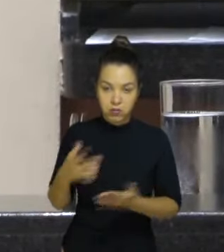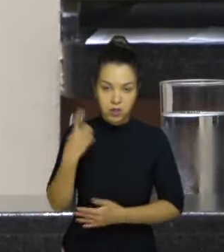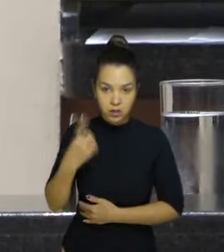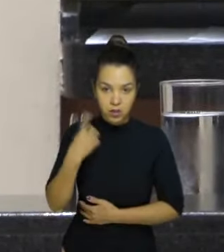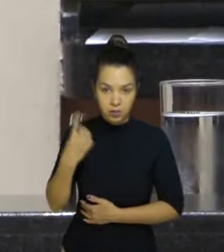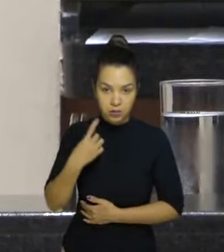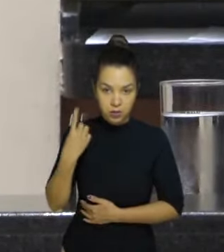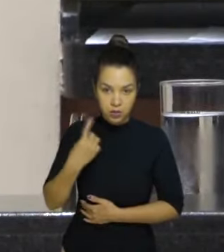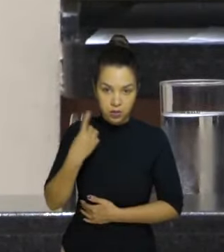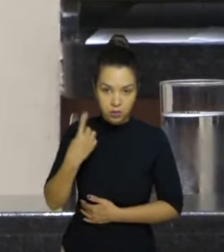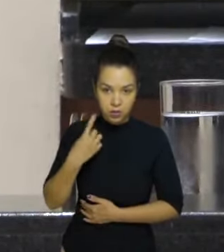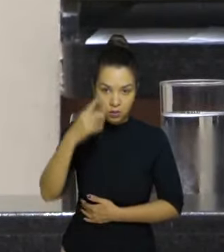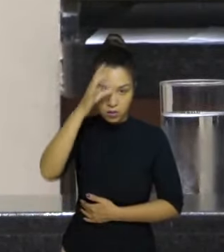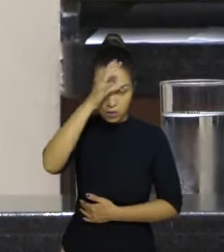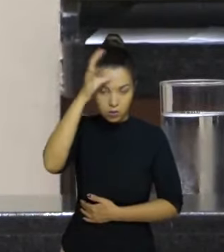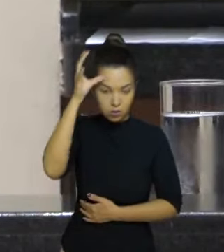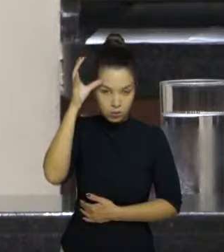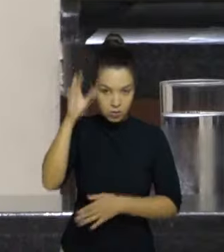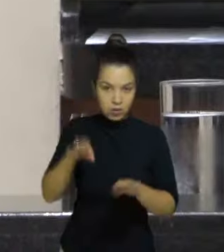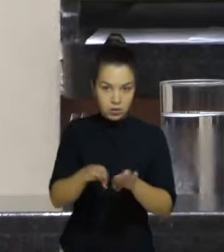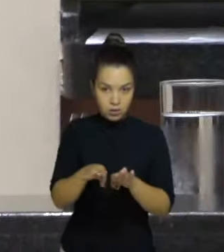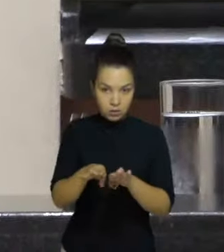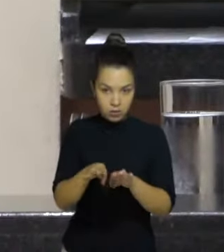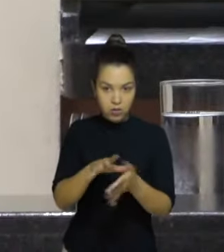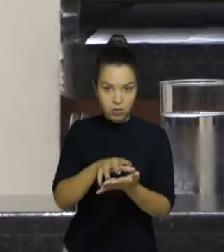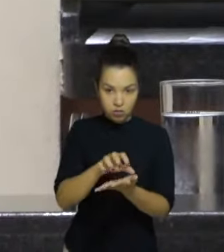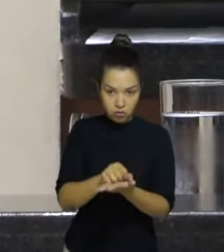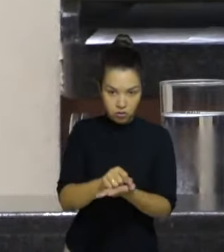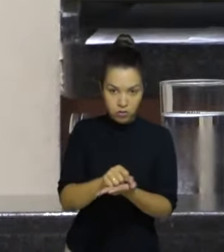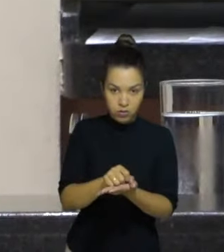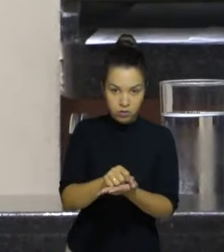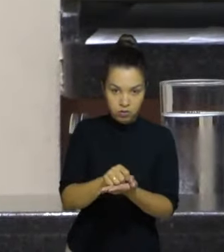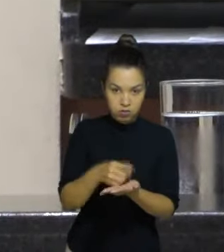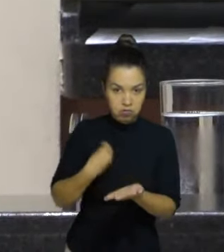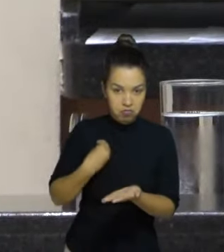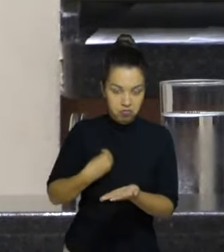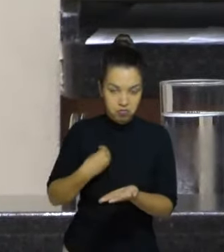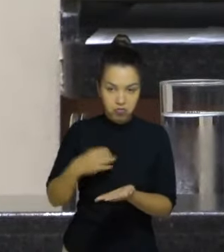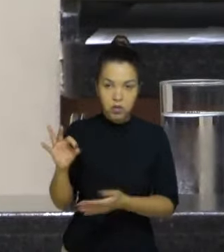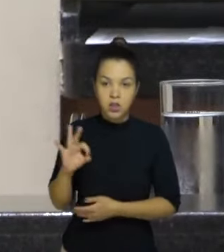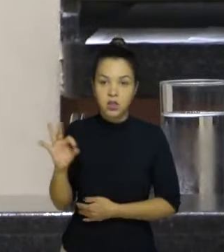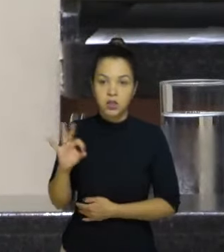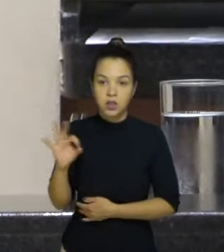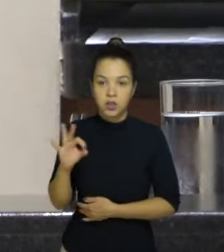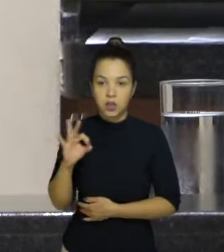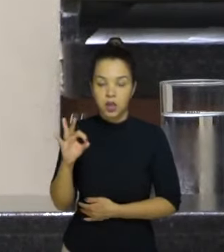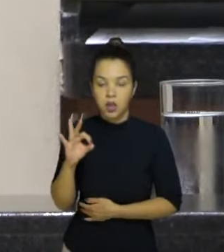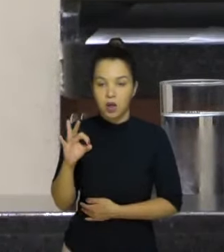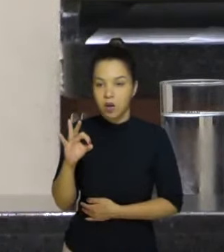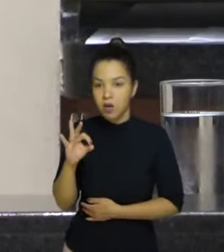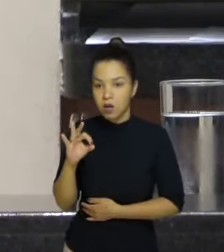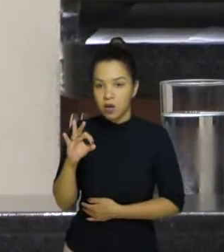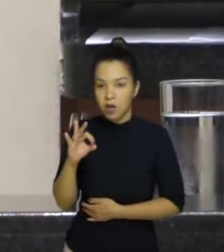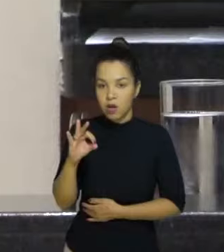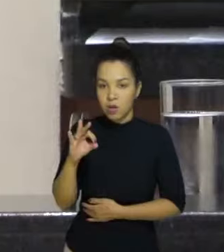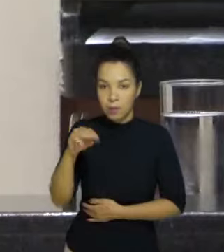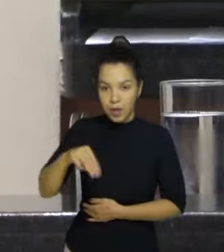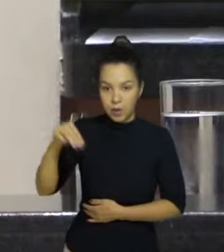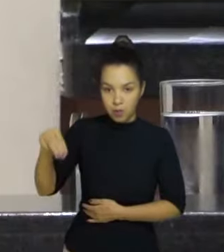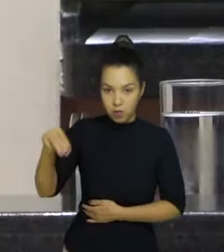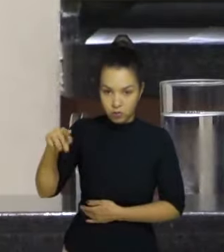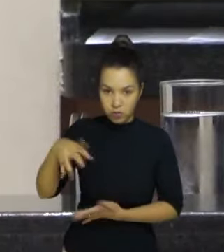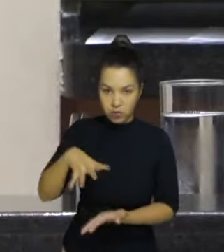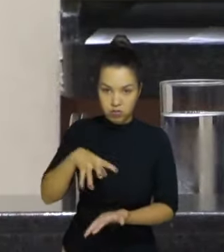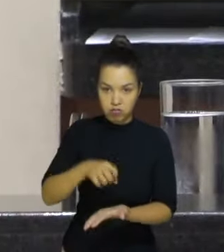deputado Carlos Humberto também se inscreveu, no momento não está. Mário Mota, Vossa Excelência estava inscrito, né?